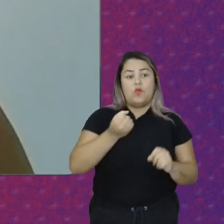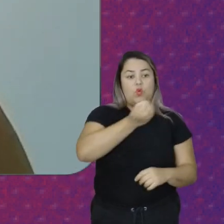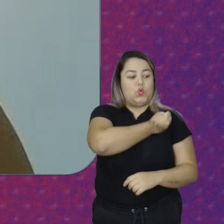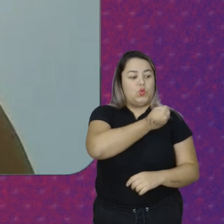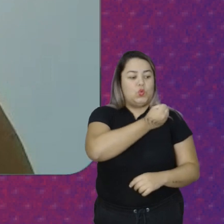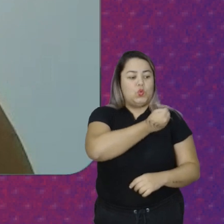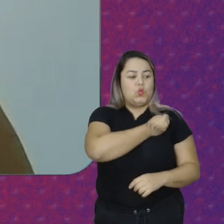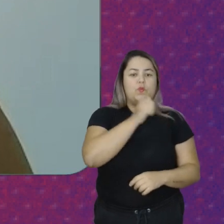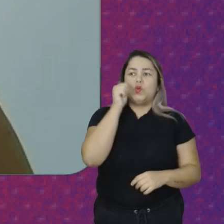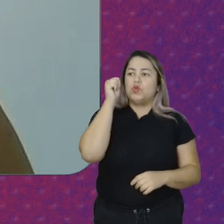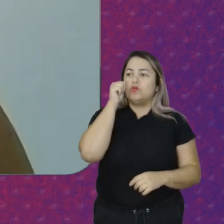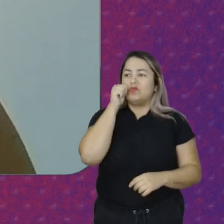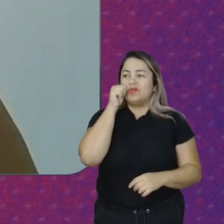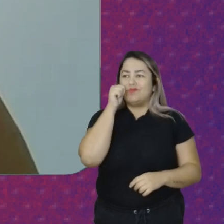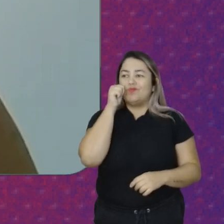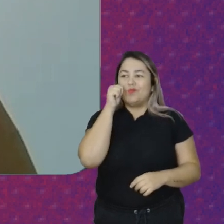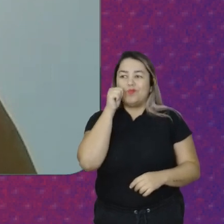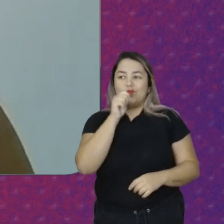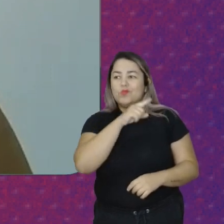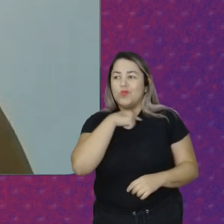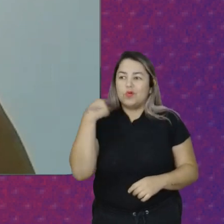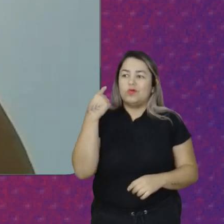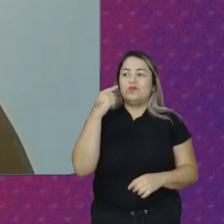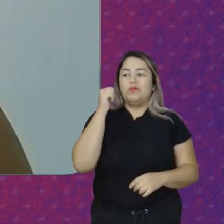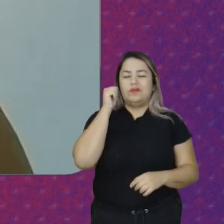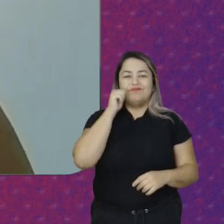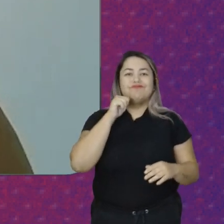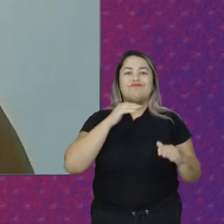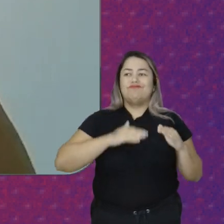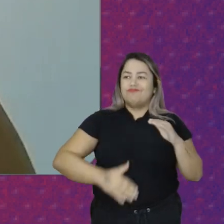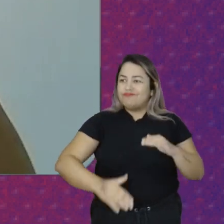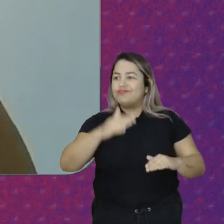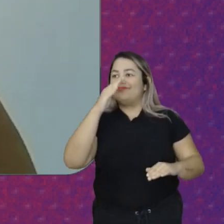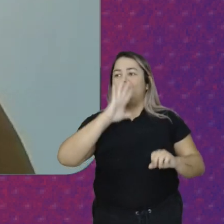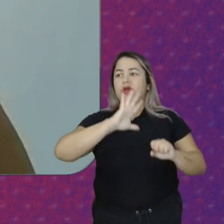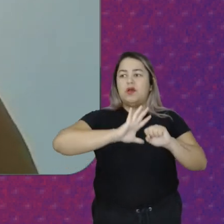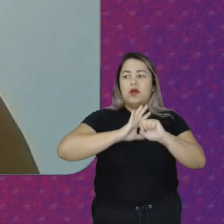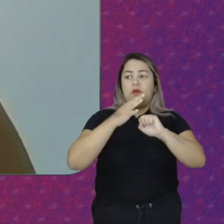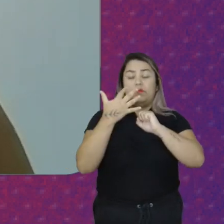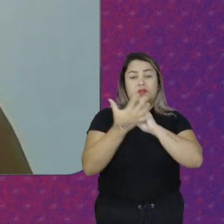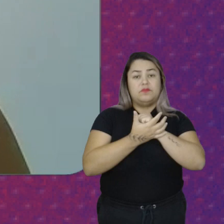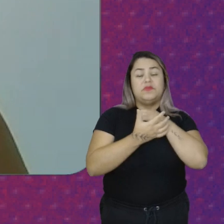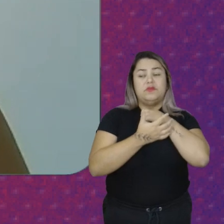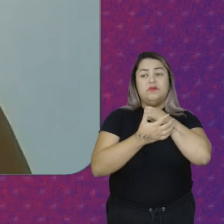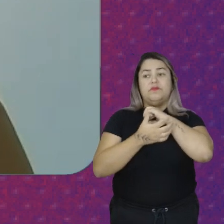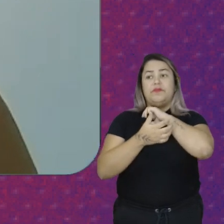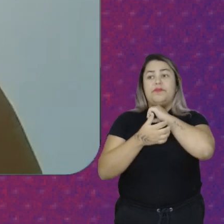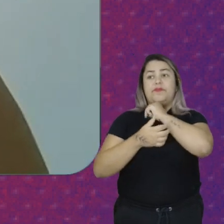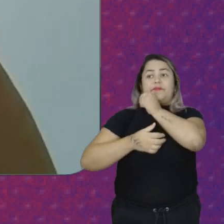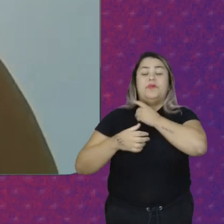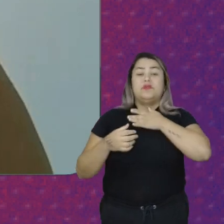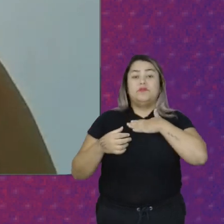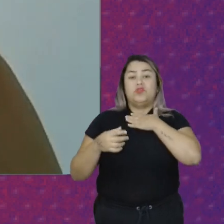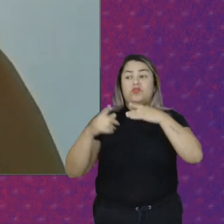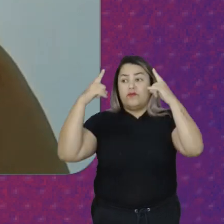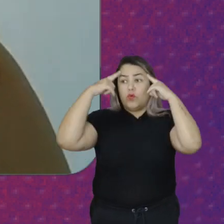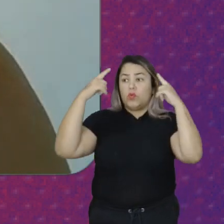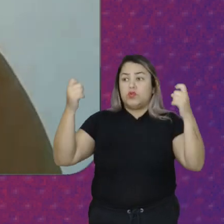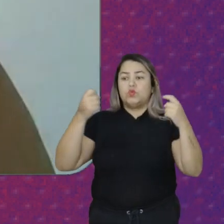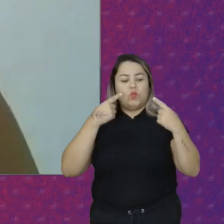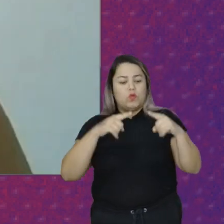feminicídios aumentou bastante durante a pandemia. e o número de casos de violência